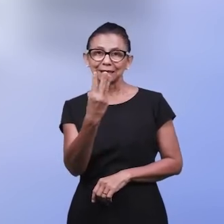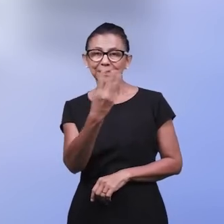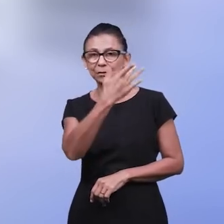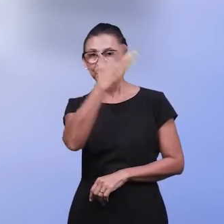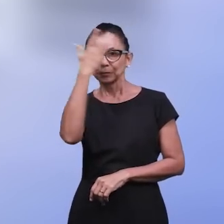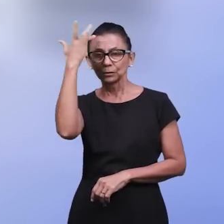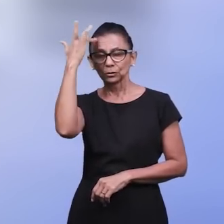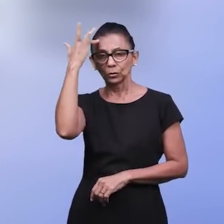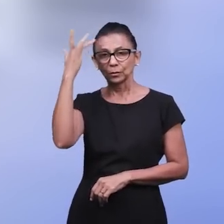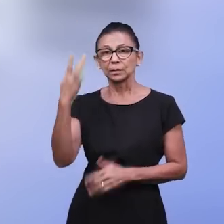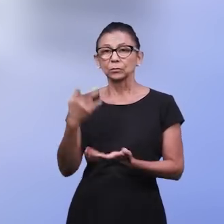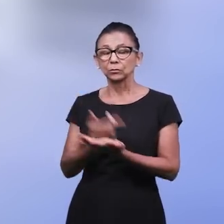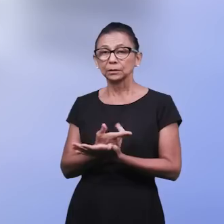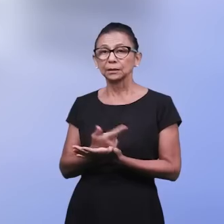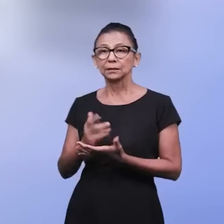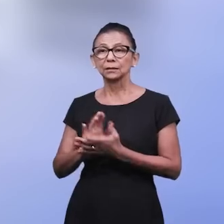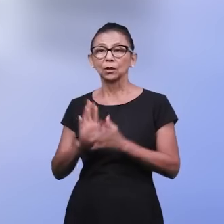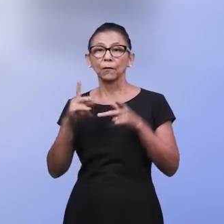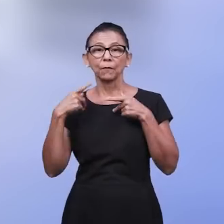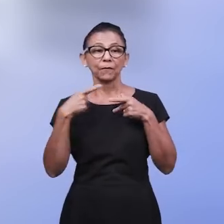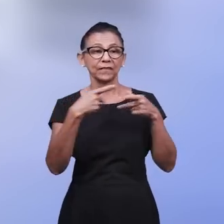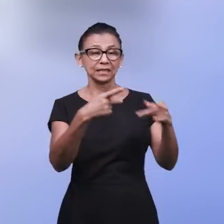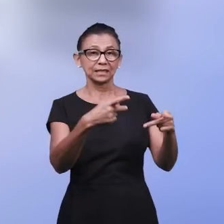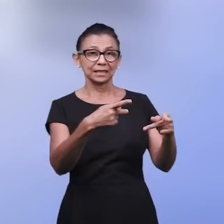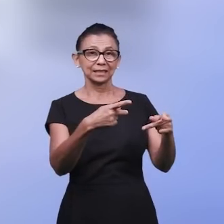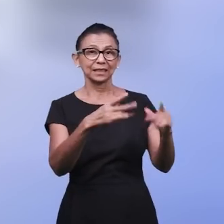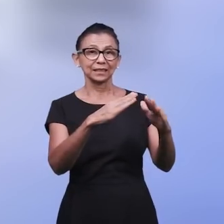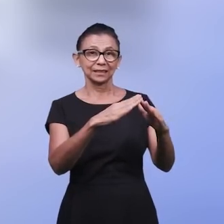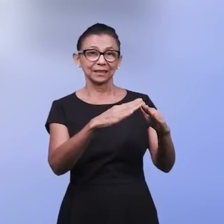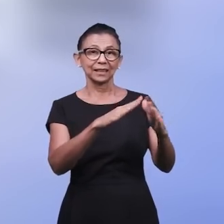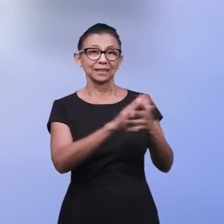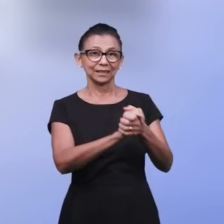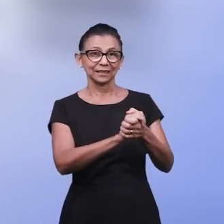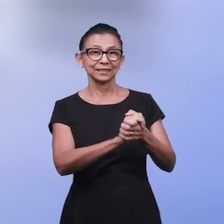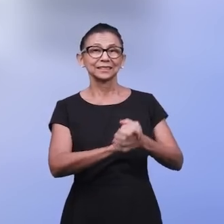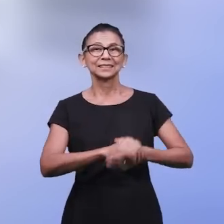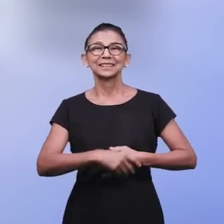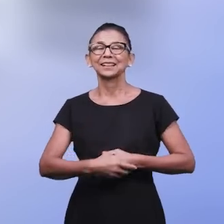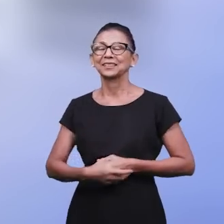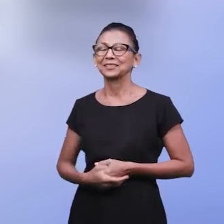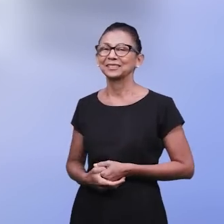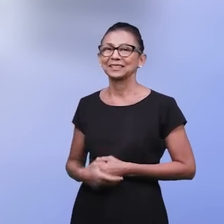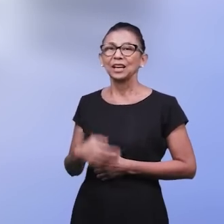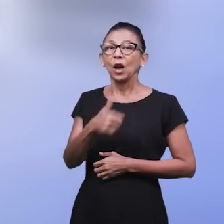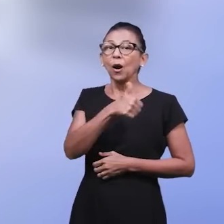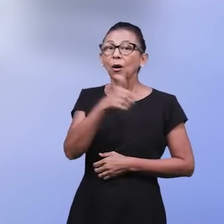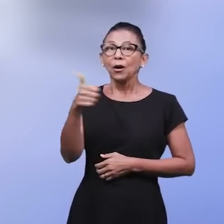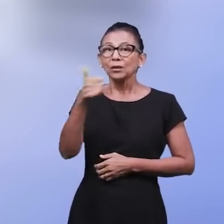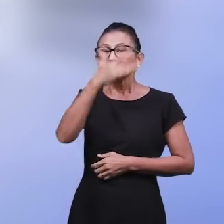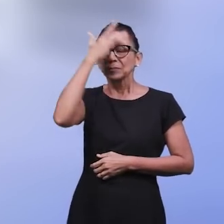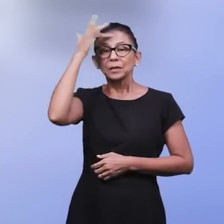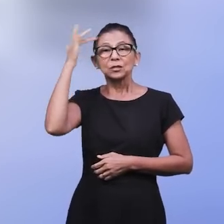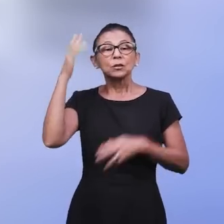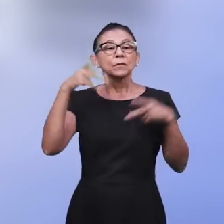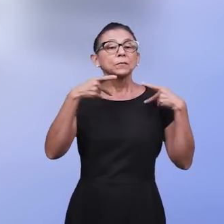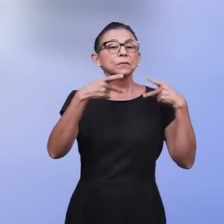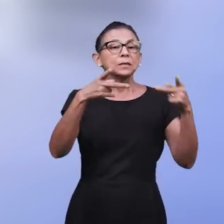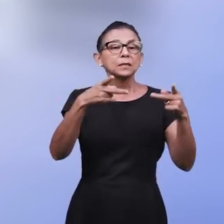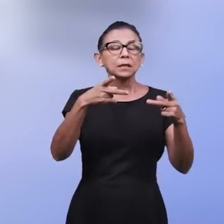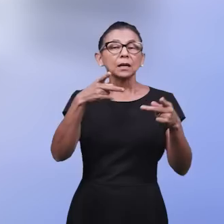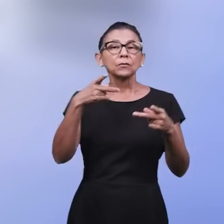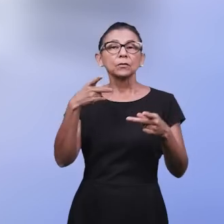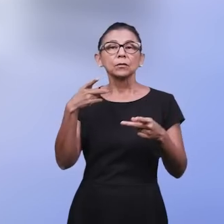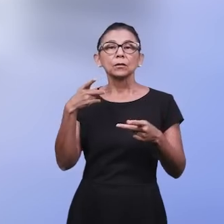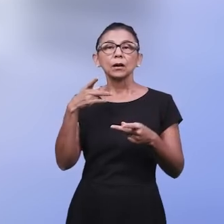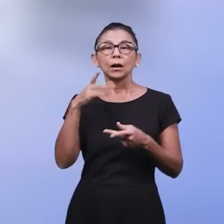uma visita da igreja na casa deste casal, que teve também 11 participantes que ficaram maravilhados com a